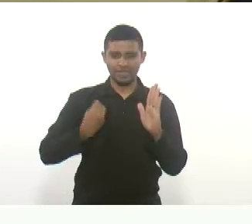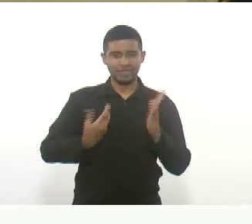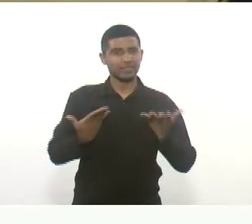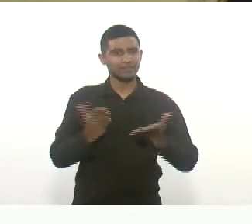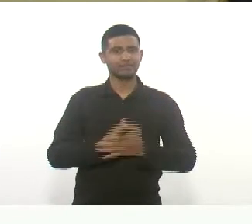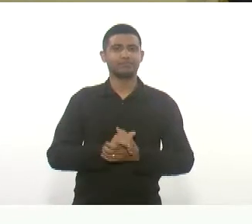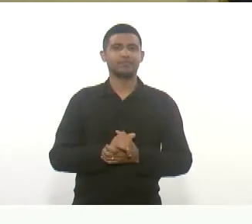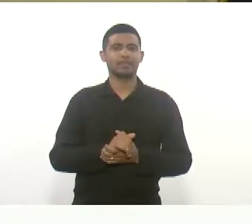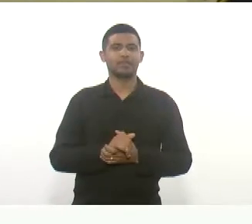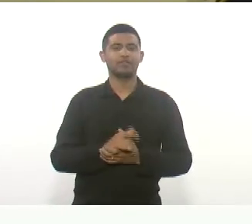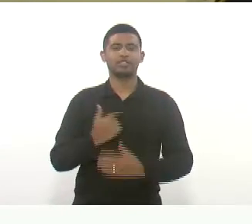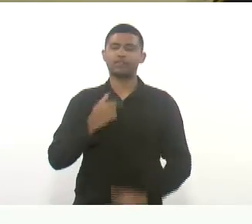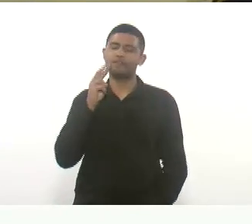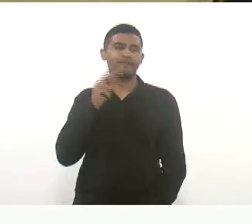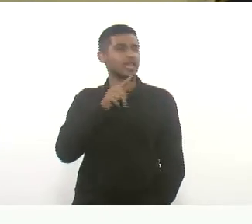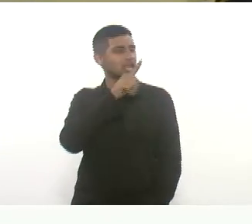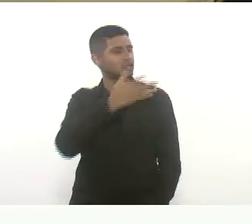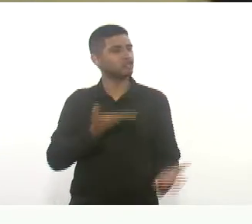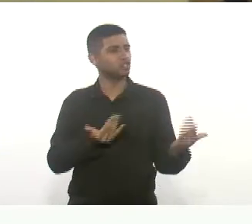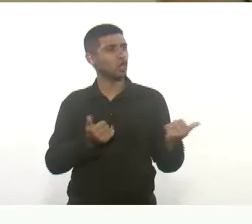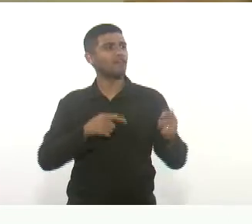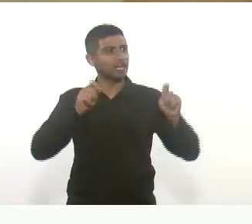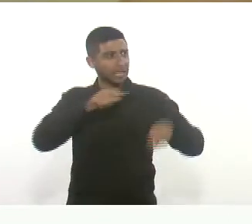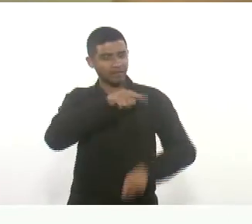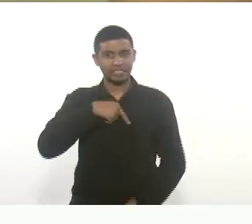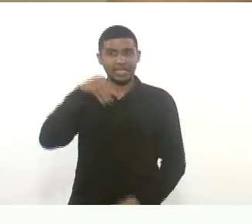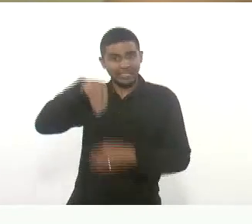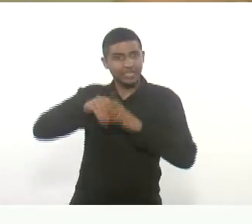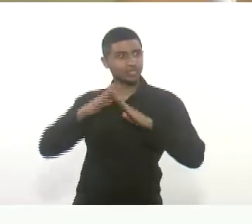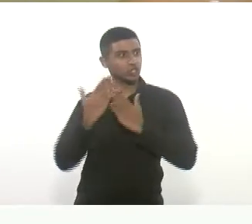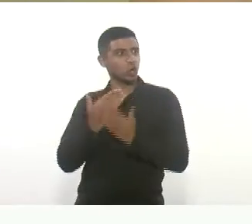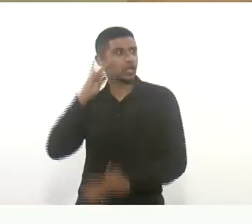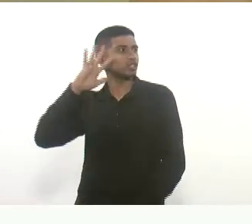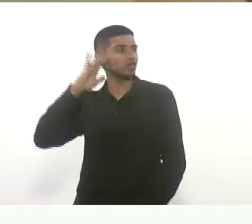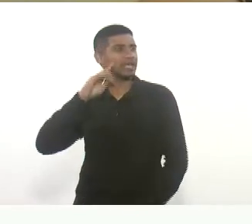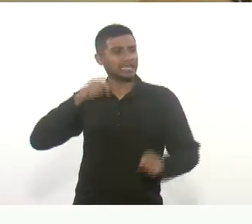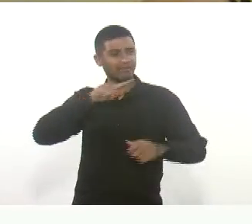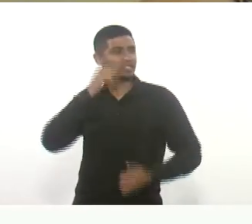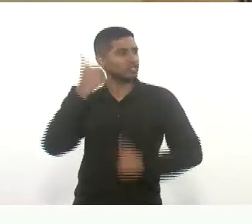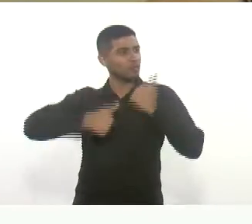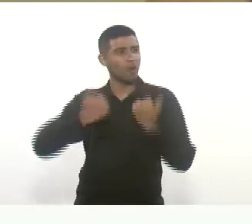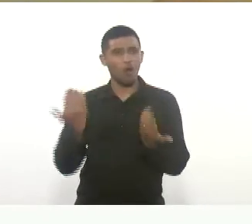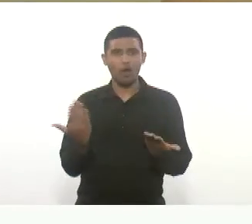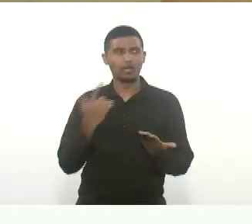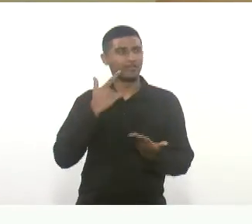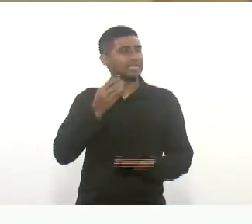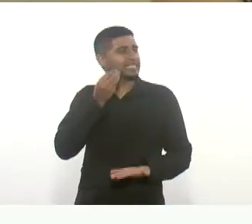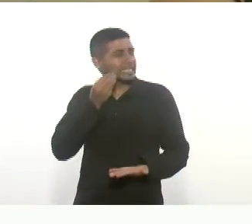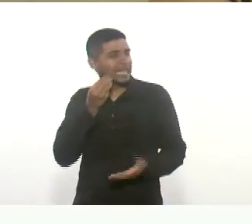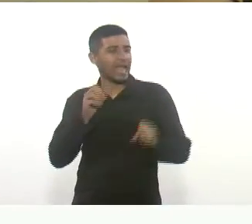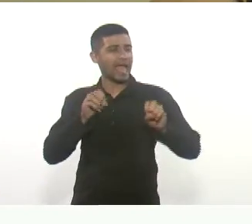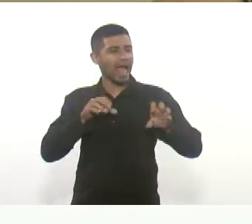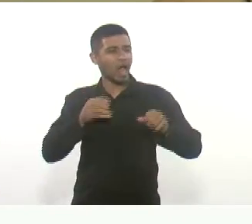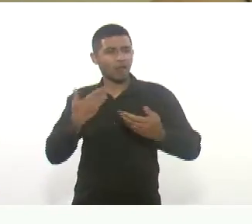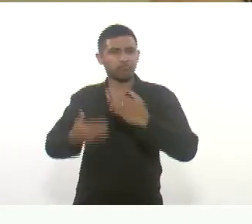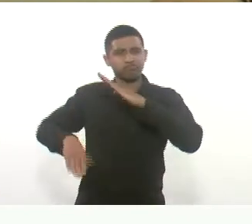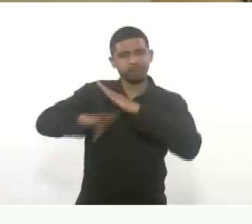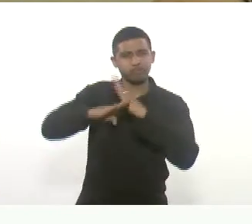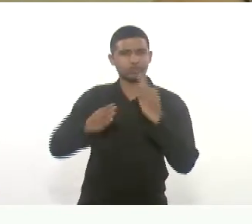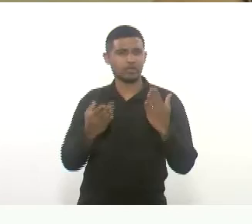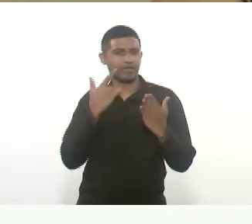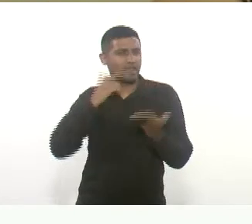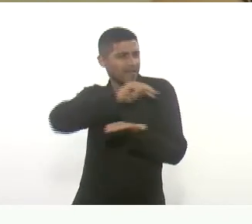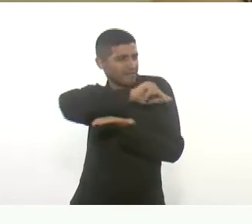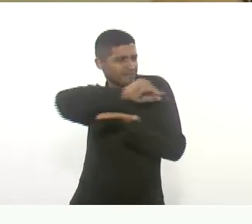essencialmente. Você olhar para esse jovem e falar assim, cara, aqui você pode sonhar, aqui você pode praticar seu esporte, você pode fazer sua aula de karatê, você pode fazer o